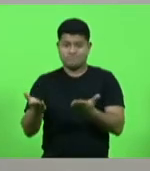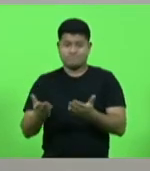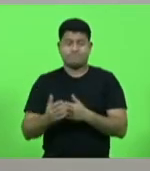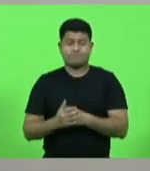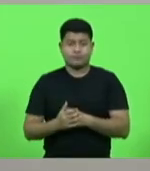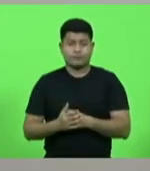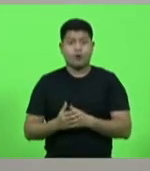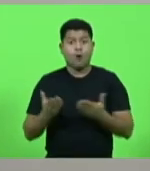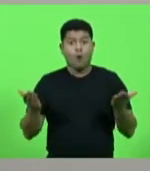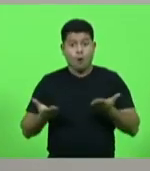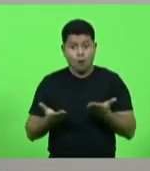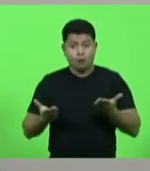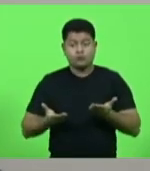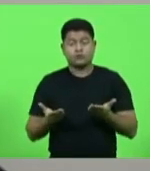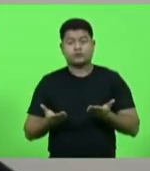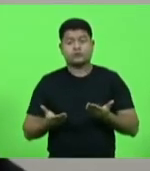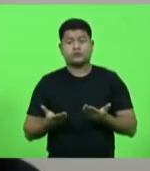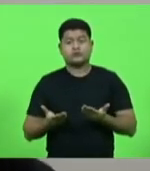basicamente,